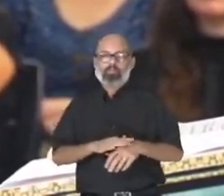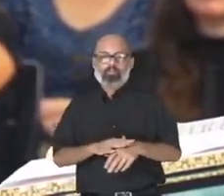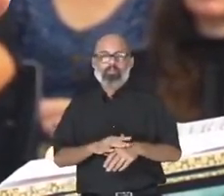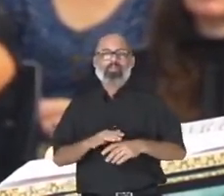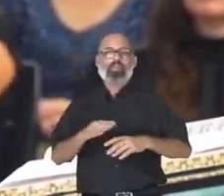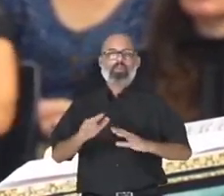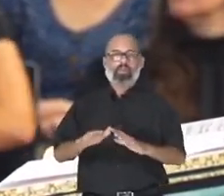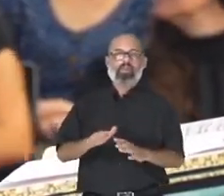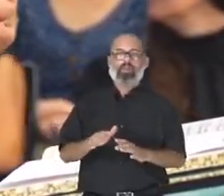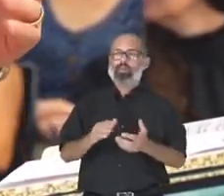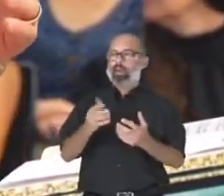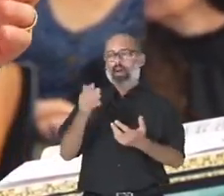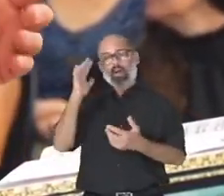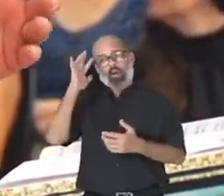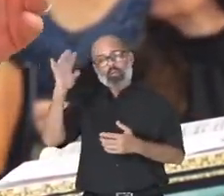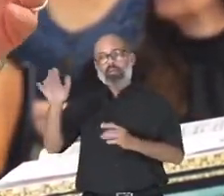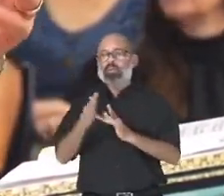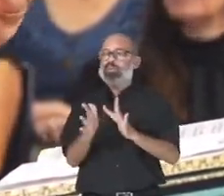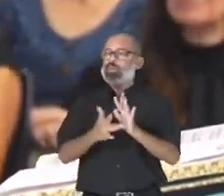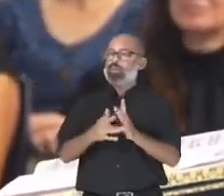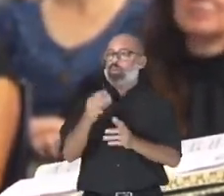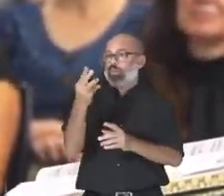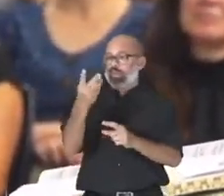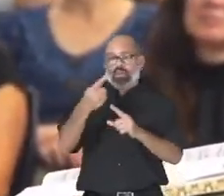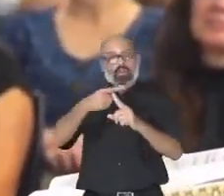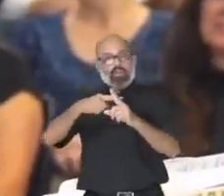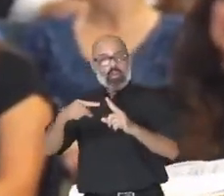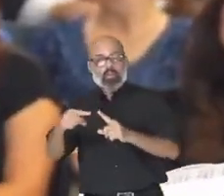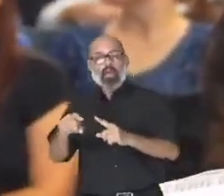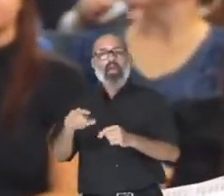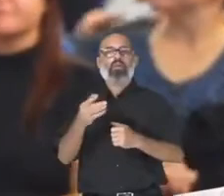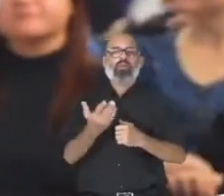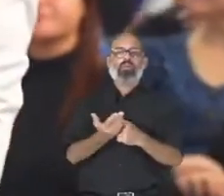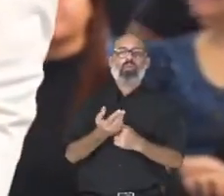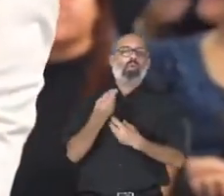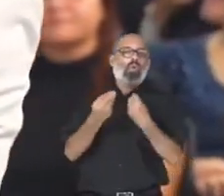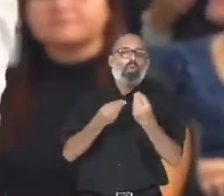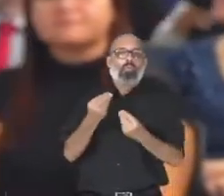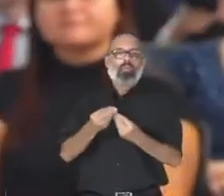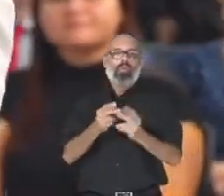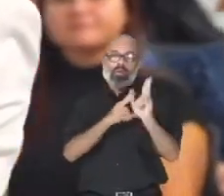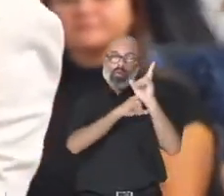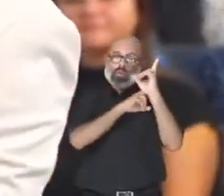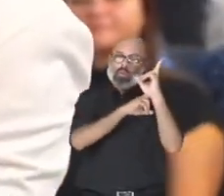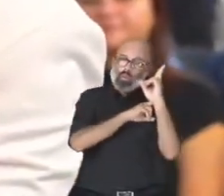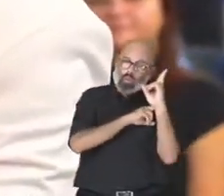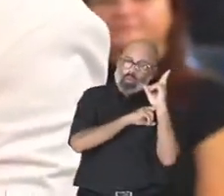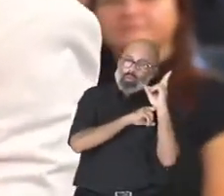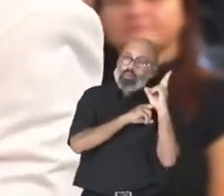Os discípulos de Jesus passaram 3 anos e meio da seguinte forma: dormiam com ele,